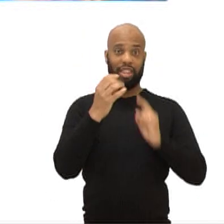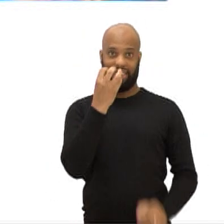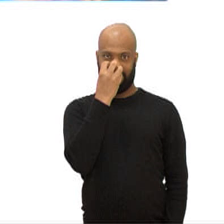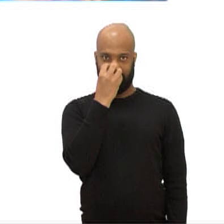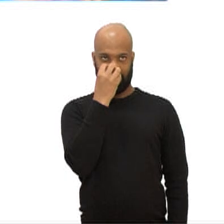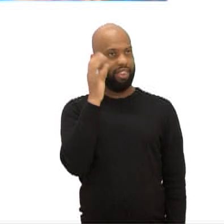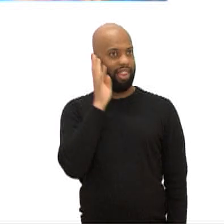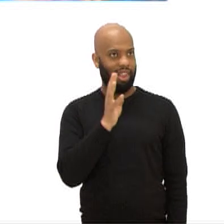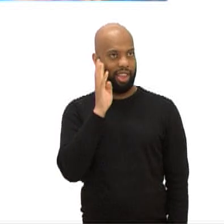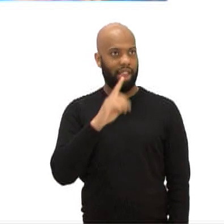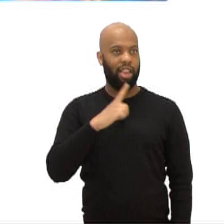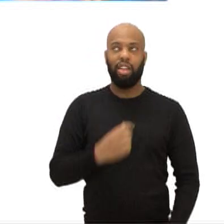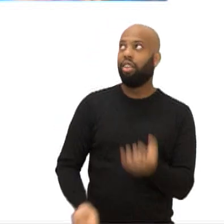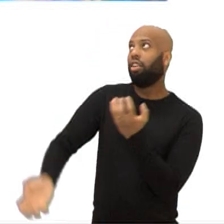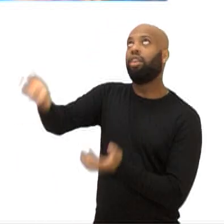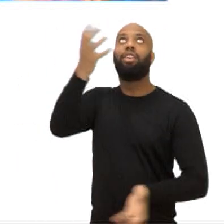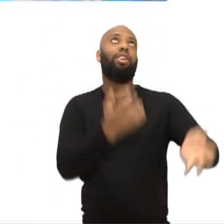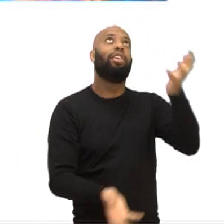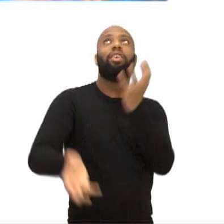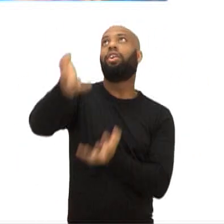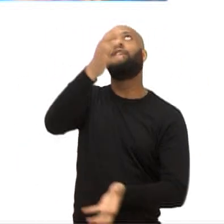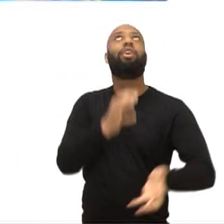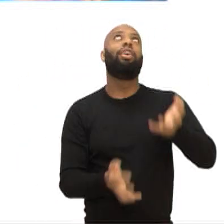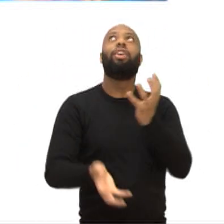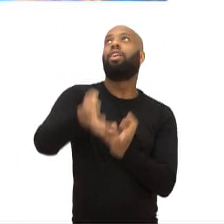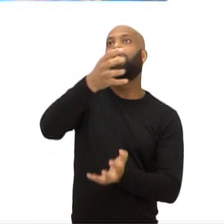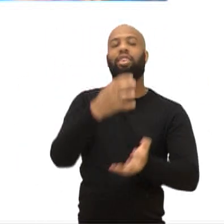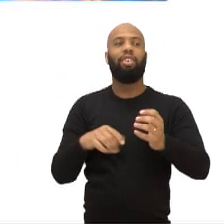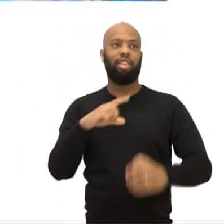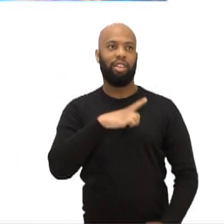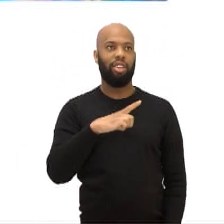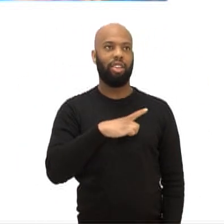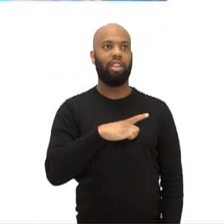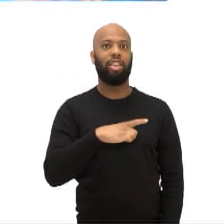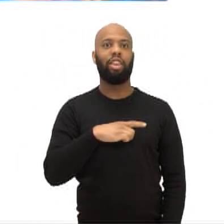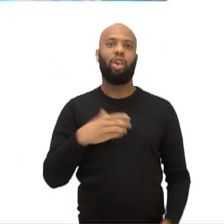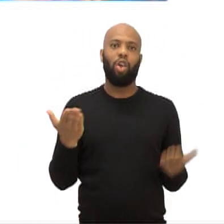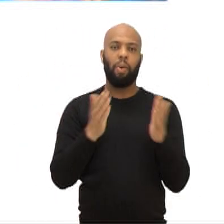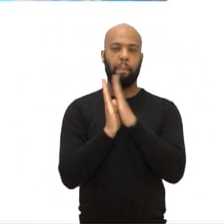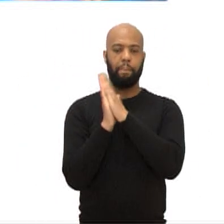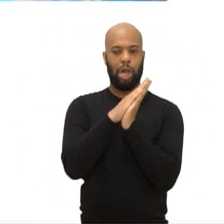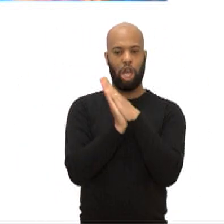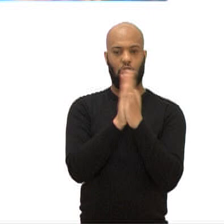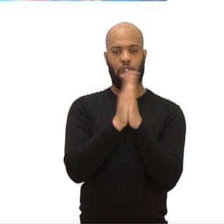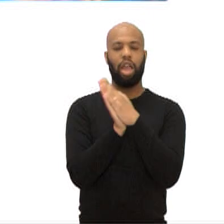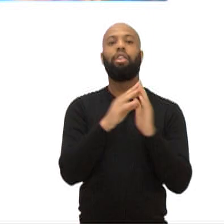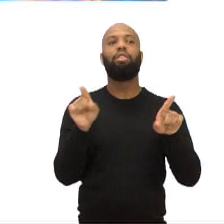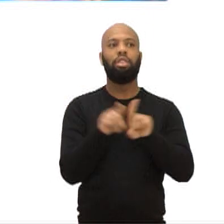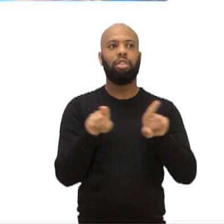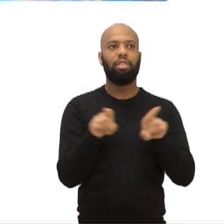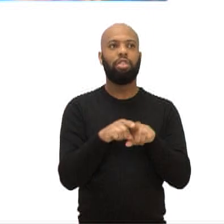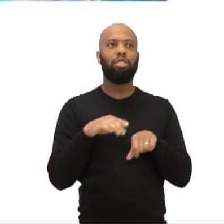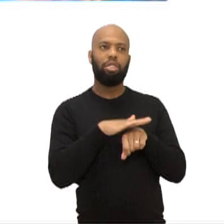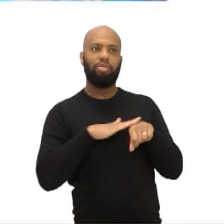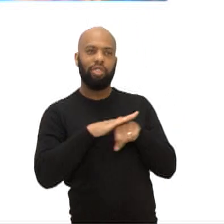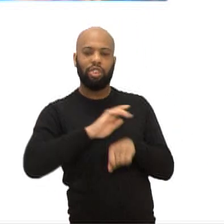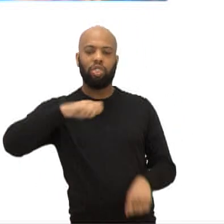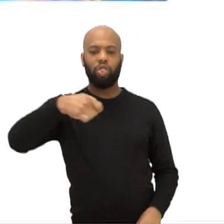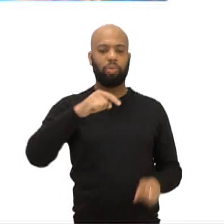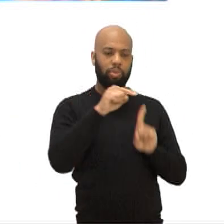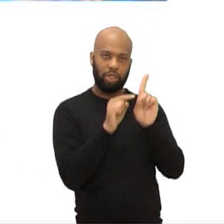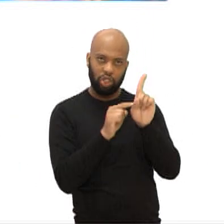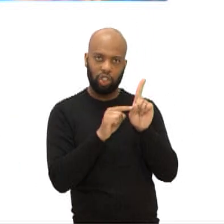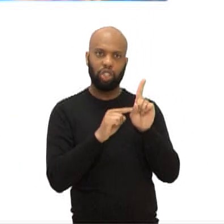legal. Malabarísticos e funambulescos. E também os fantoches, né? Então vamos conversar sobre esses tipos de